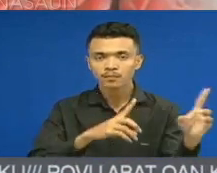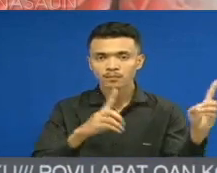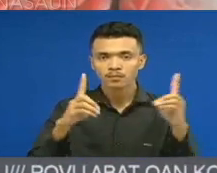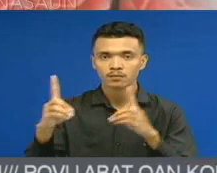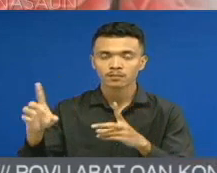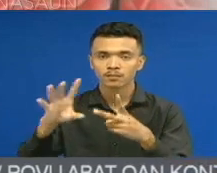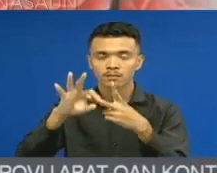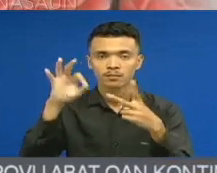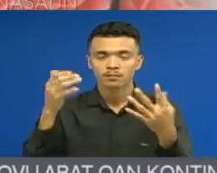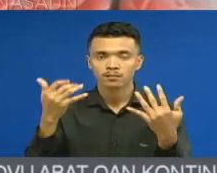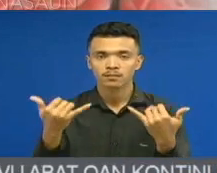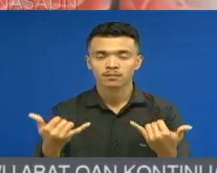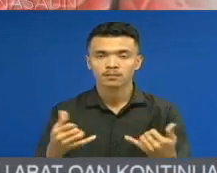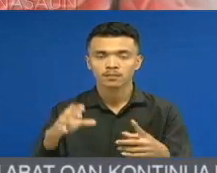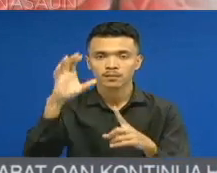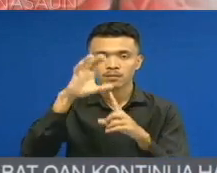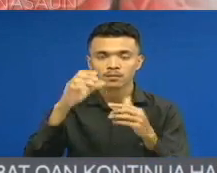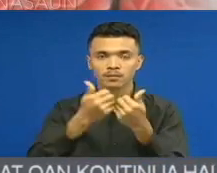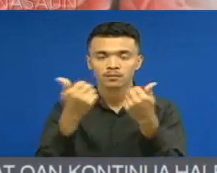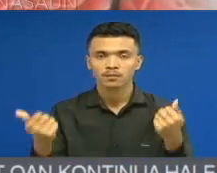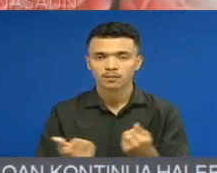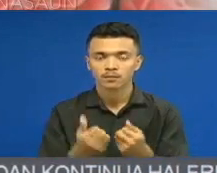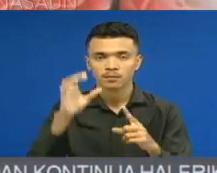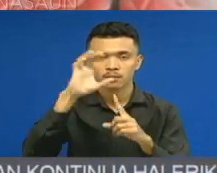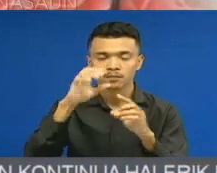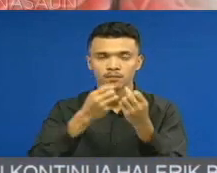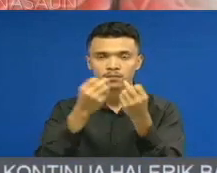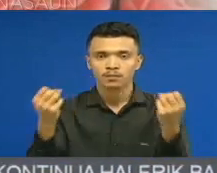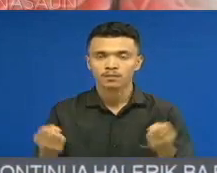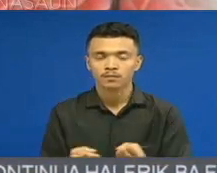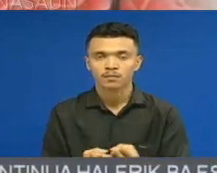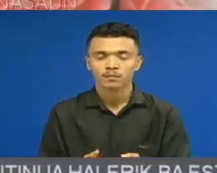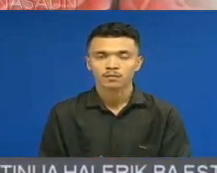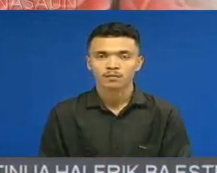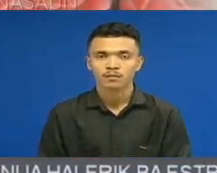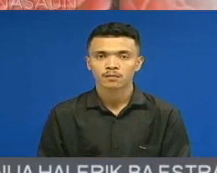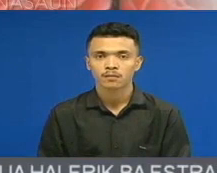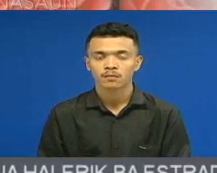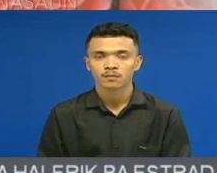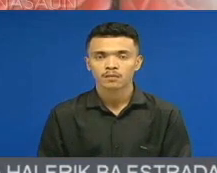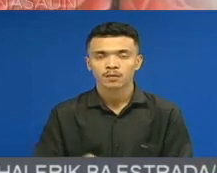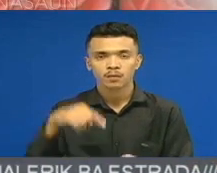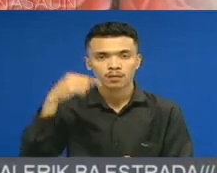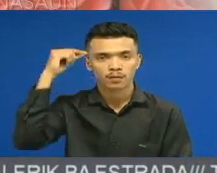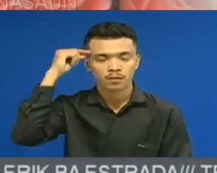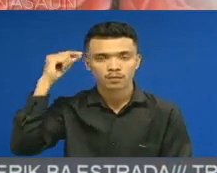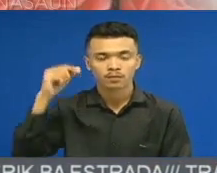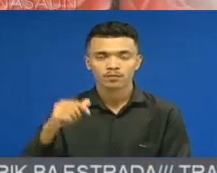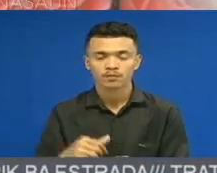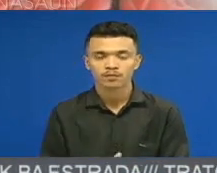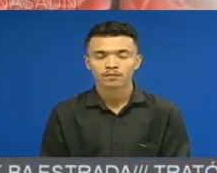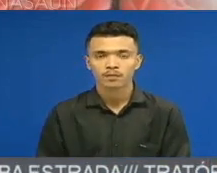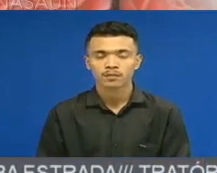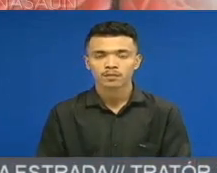eleição de janeiro. Para ser da aldeia, chefe dos sucos e as eleições. E o decreto do governo de Moço, objetivo